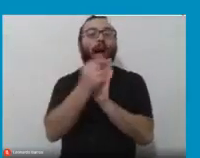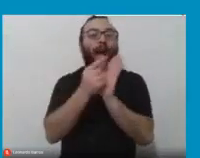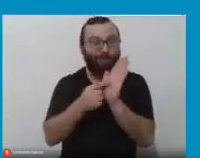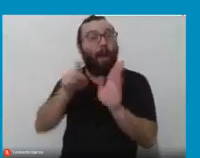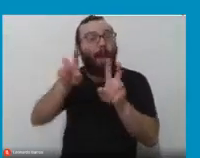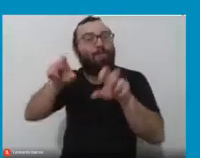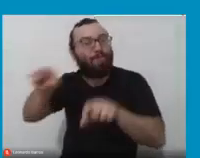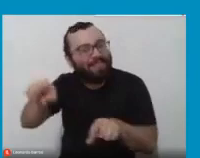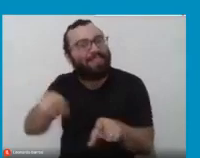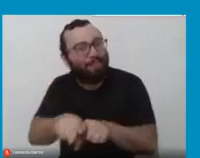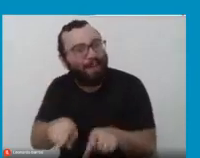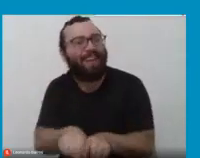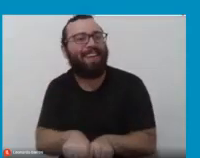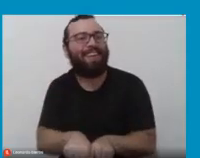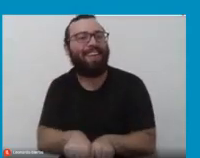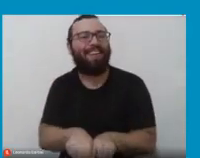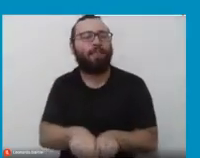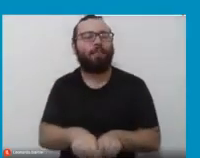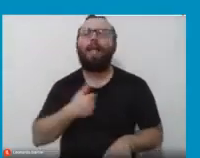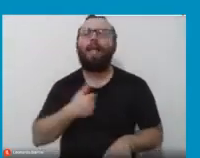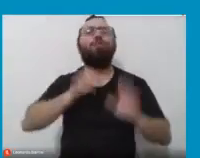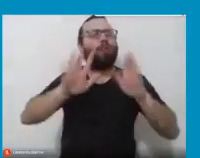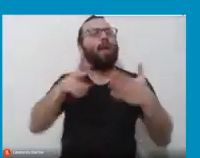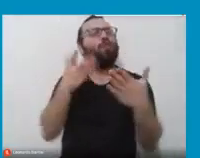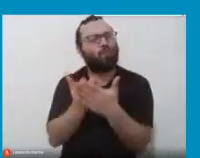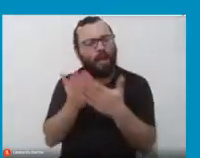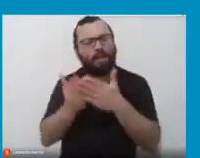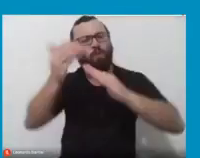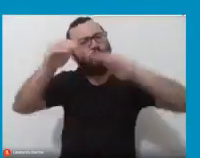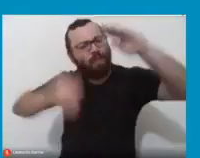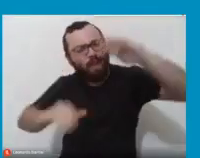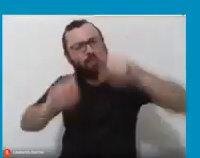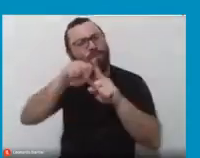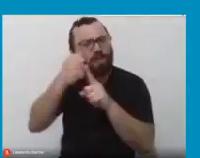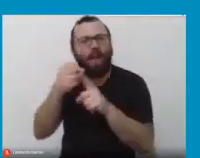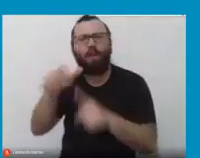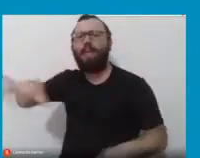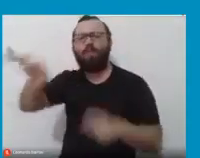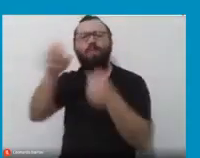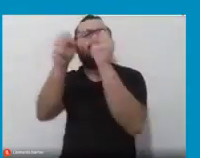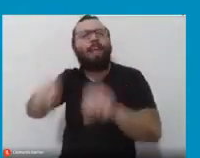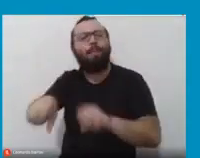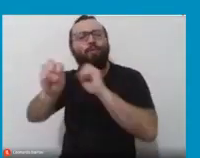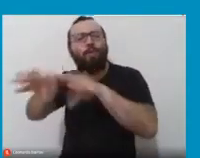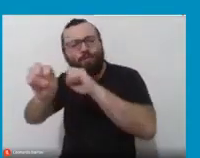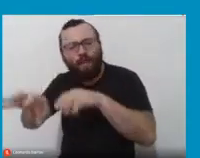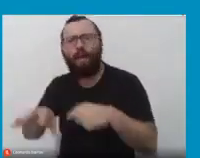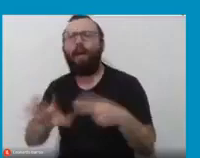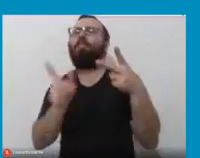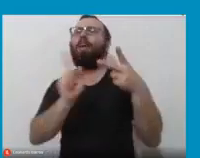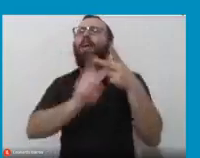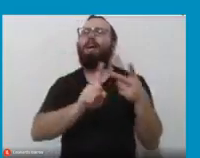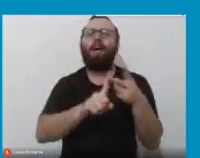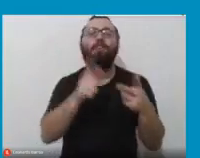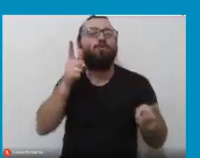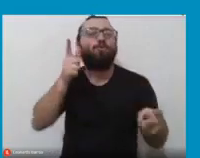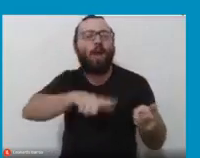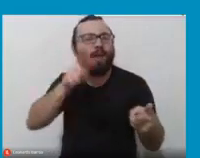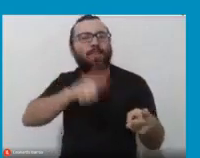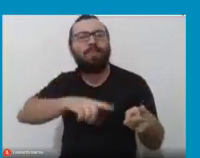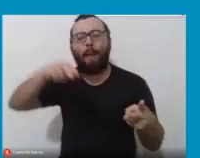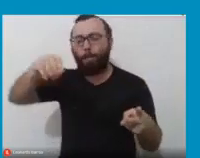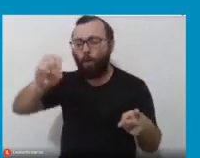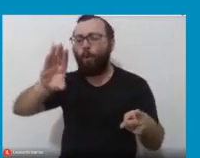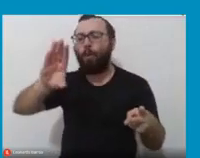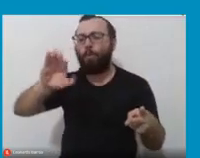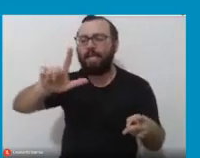Né? Então, eu já estudei a desigualdade racial no sistema educacional, nas chances de mobilidade intergeracional,